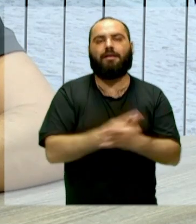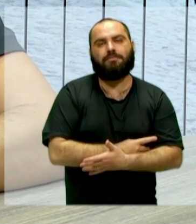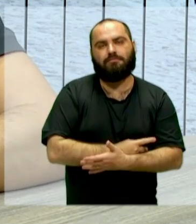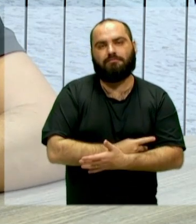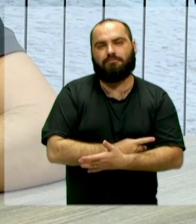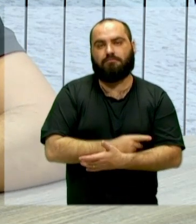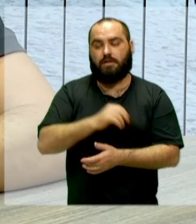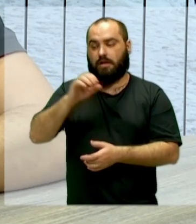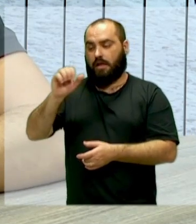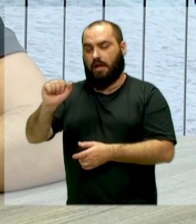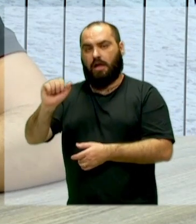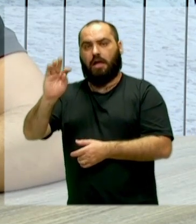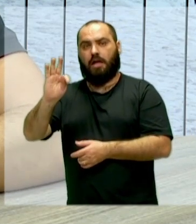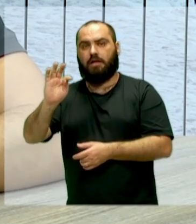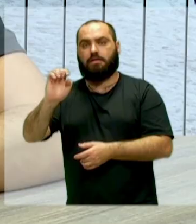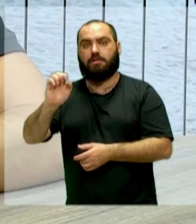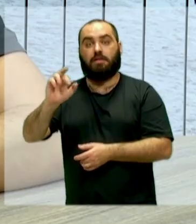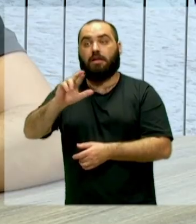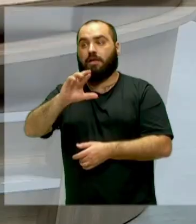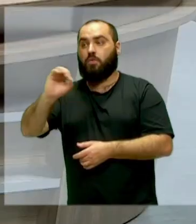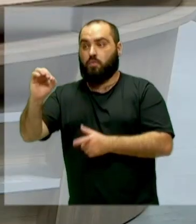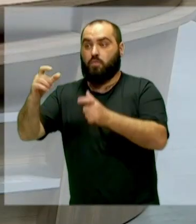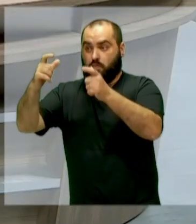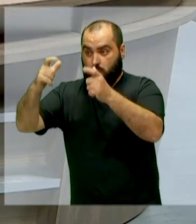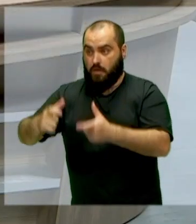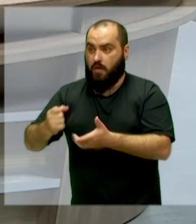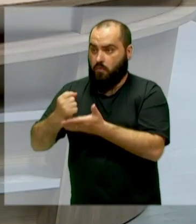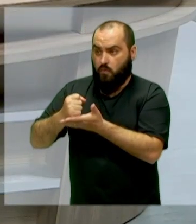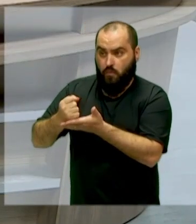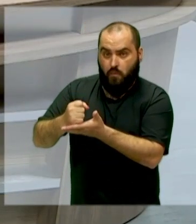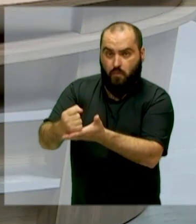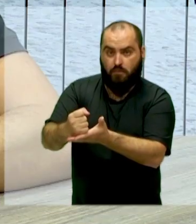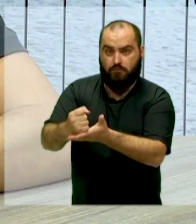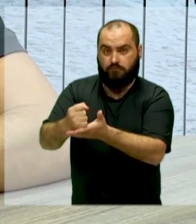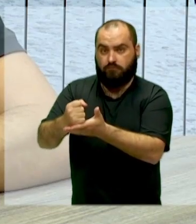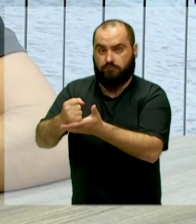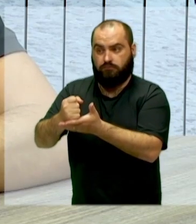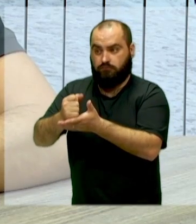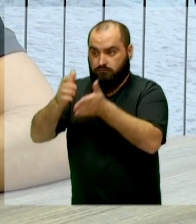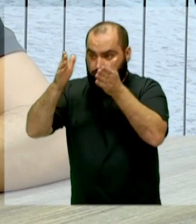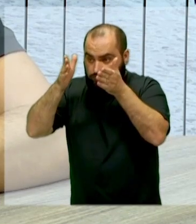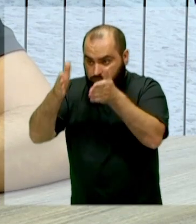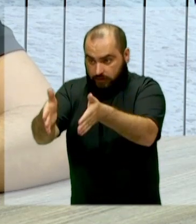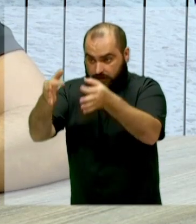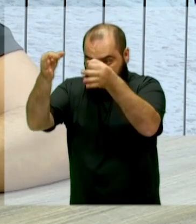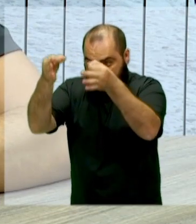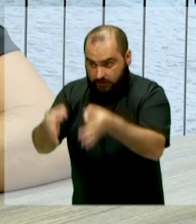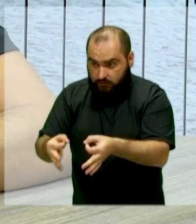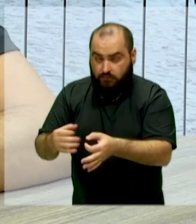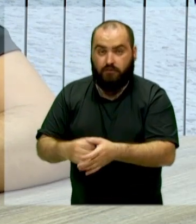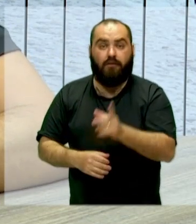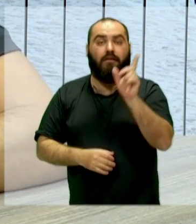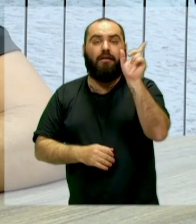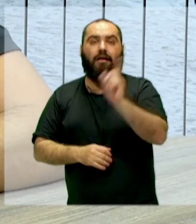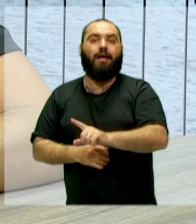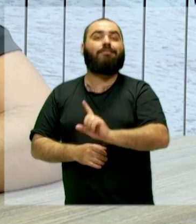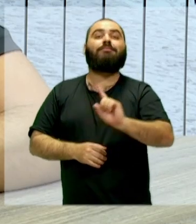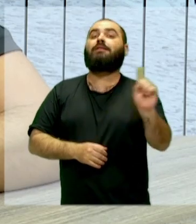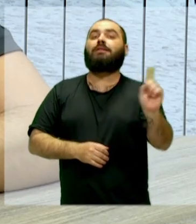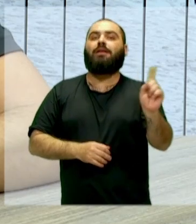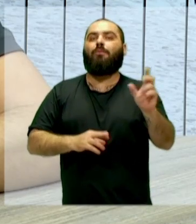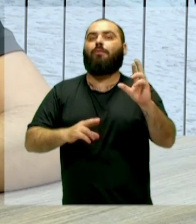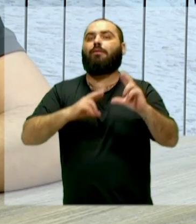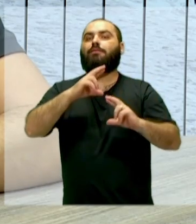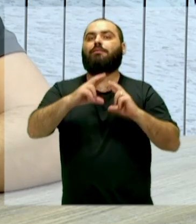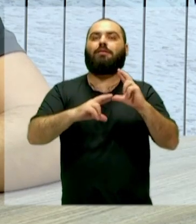sanitário ser um local controlado né Um Um Destino correto esse destino é apenas para não reciclar e